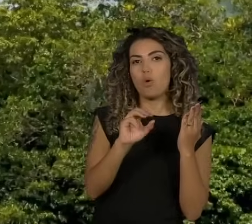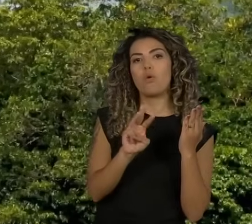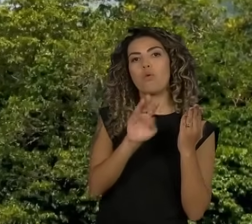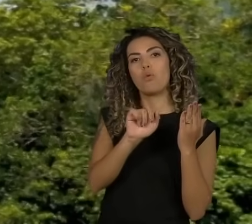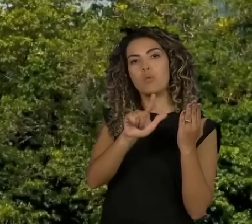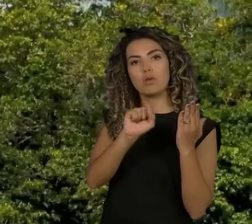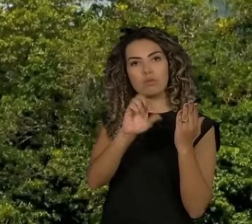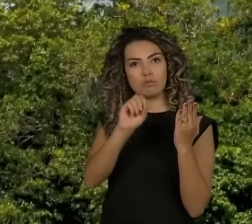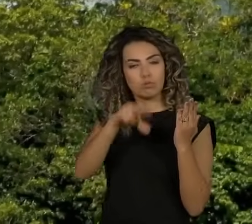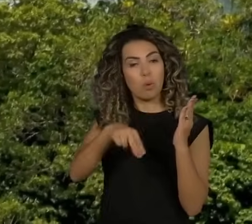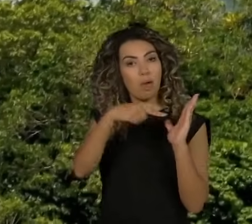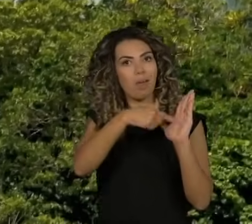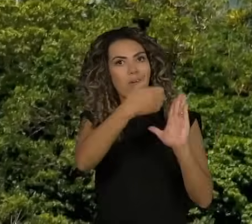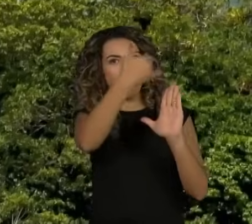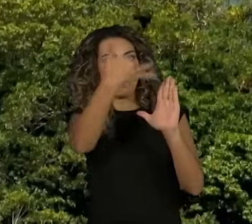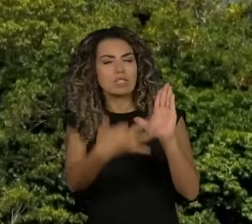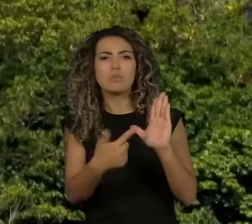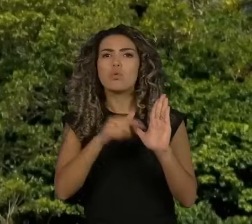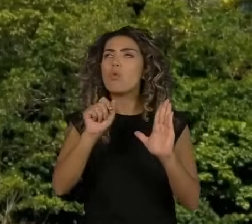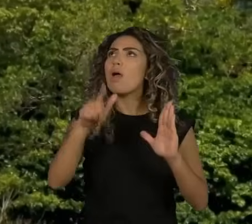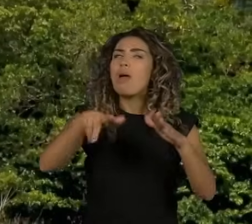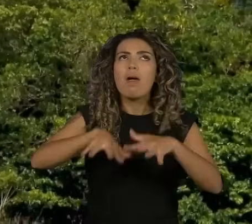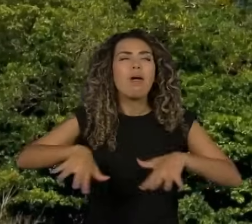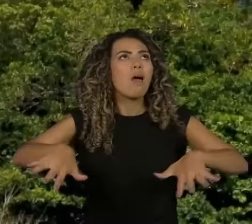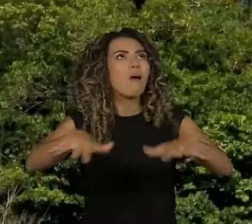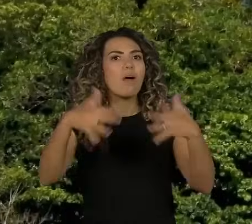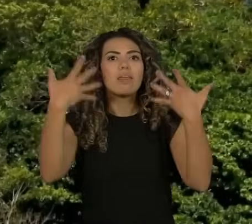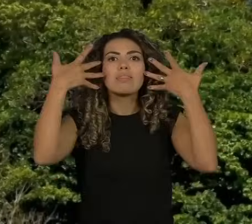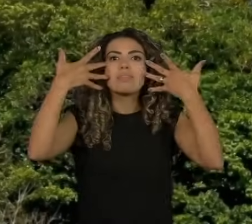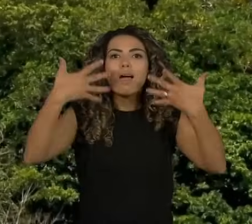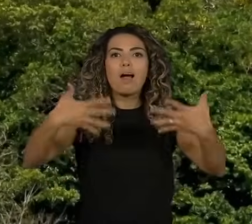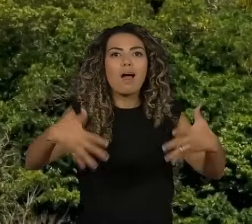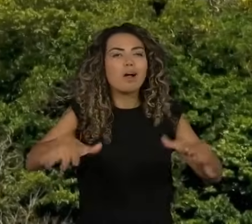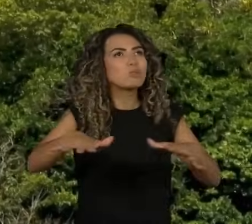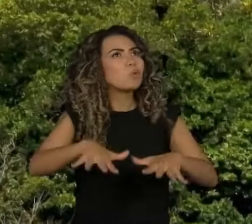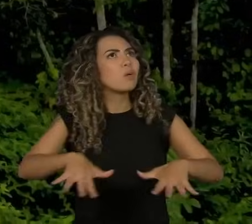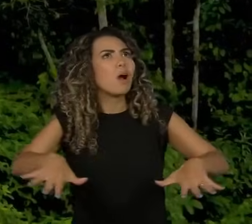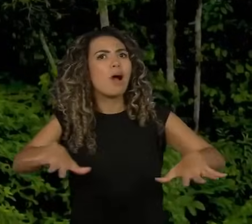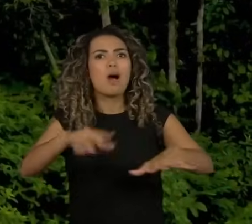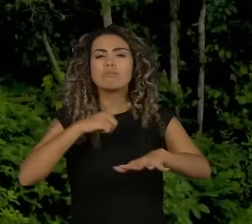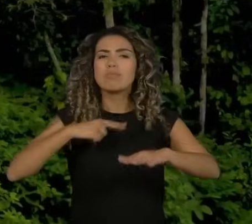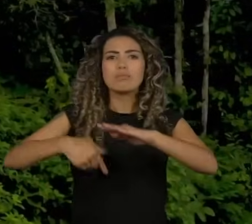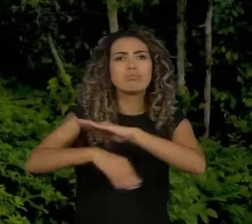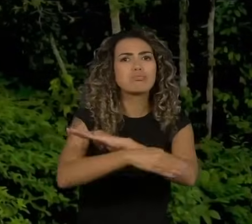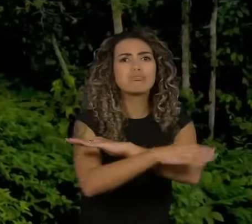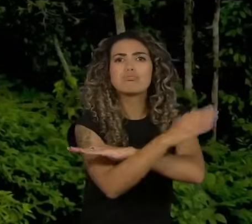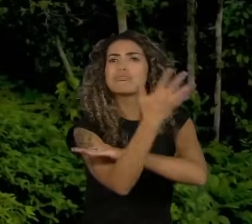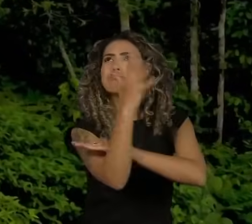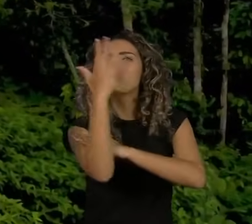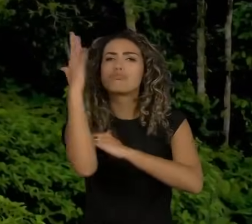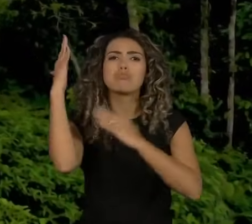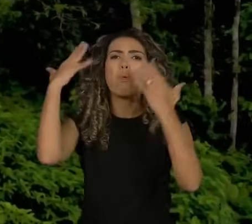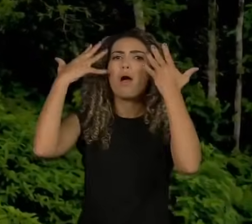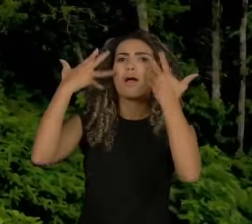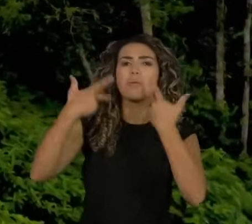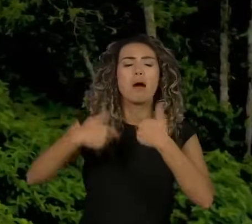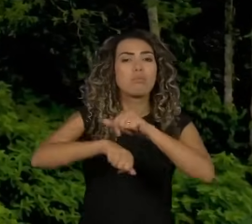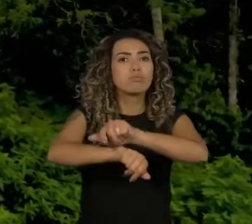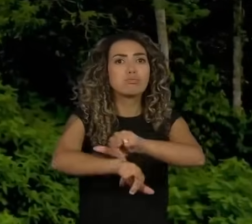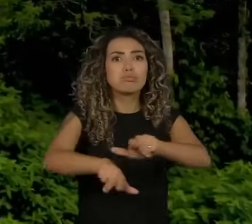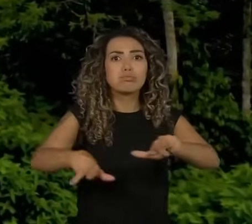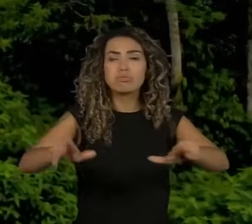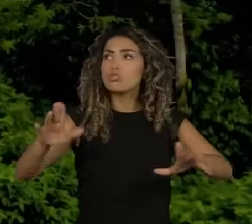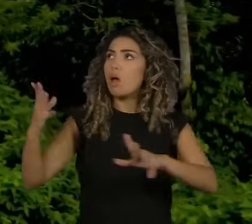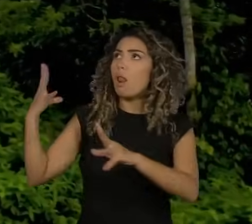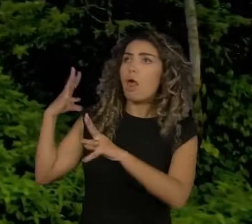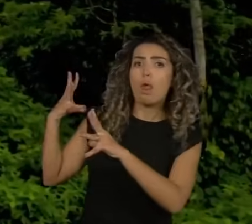natural. São milhões de seres vivos e espécies biológicas diferentes, resultado de 4 bilhões de anos